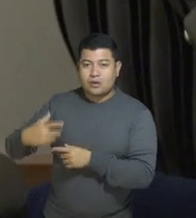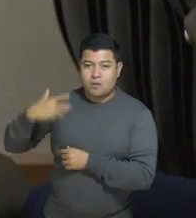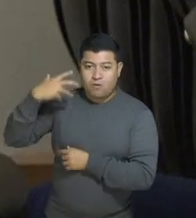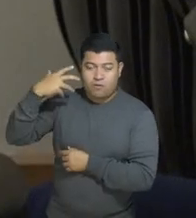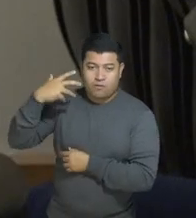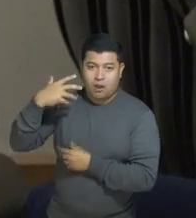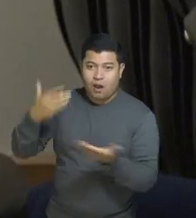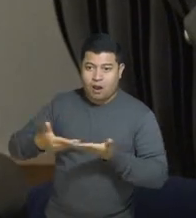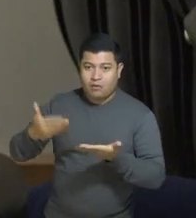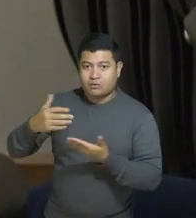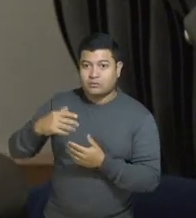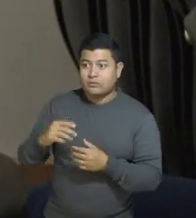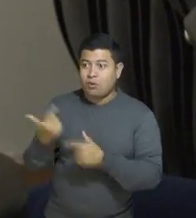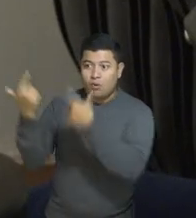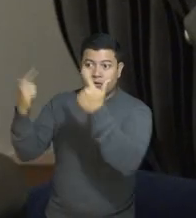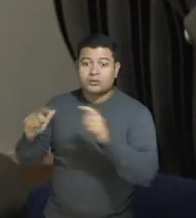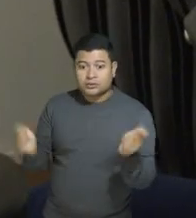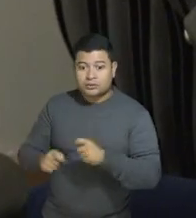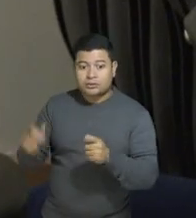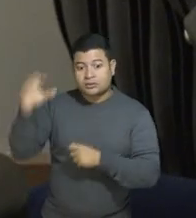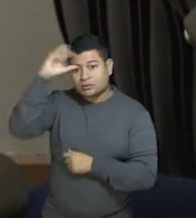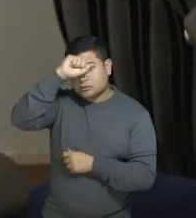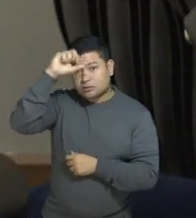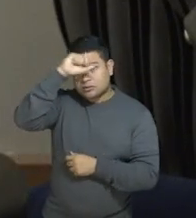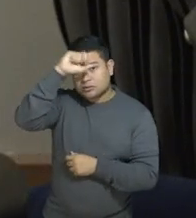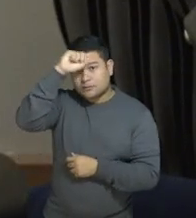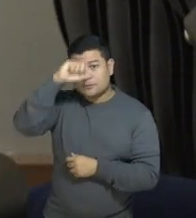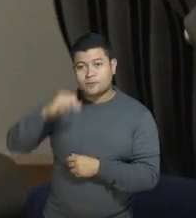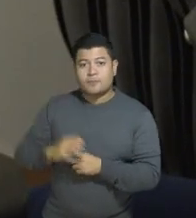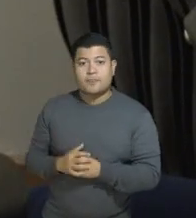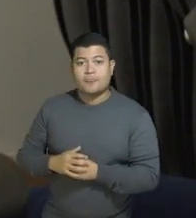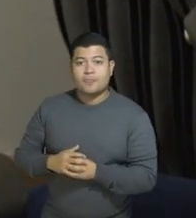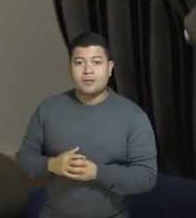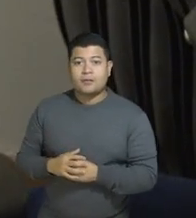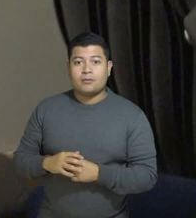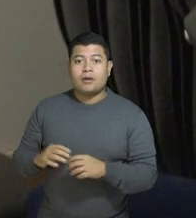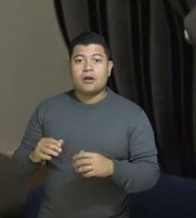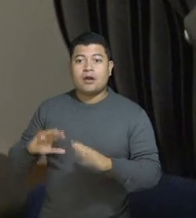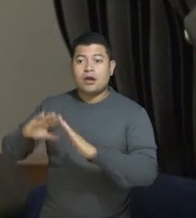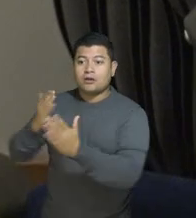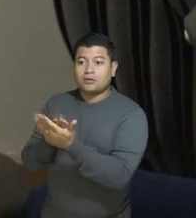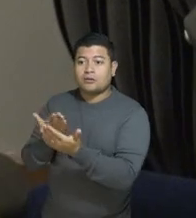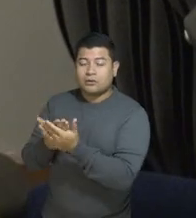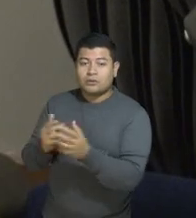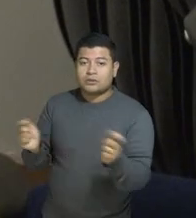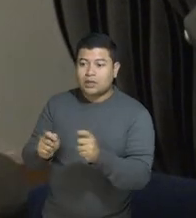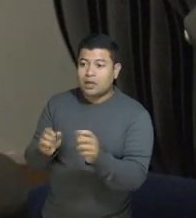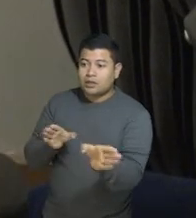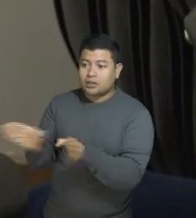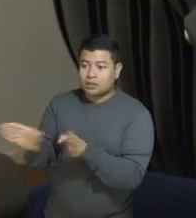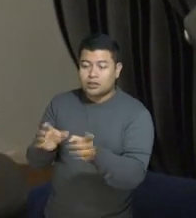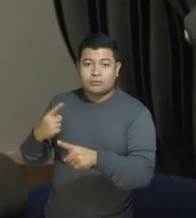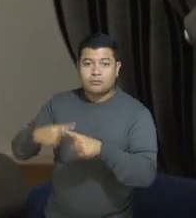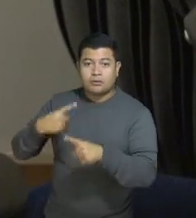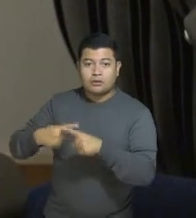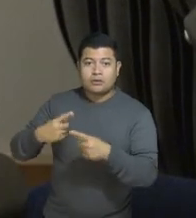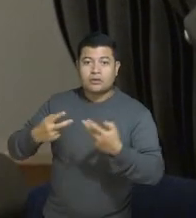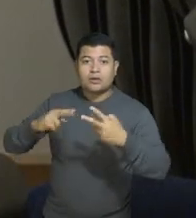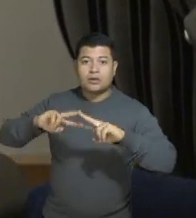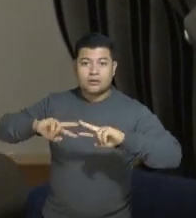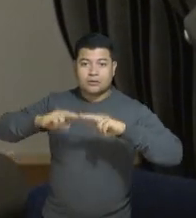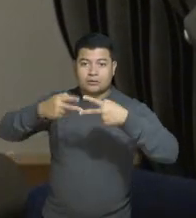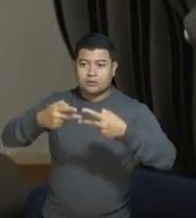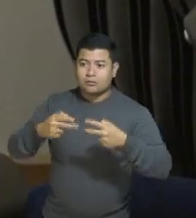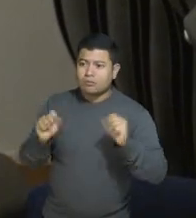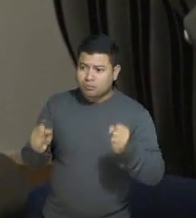pessoas sim podem ter acesso. Tua escola lá pode ter acesso, porque o evento está gravado. Então, né, vamos divulgar esse link,